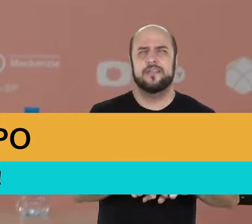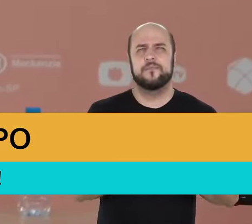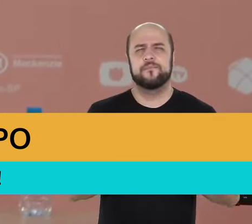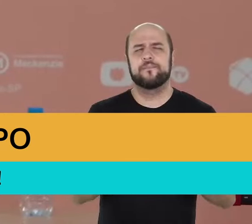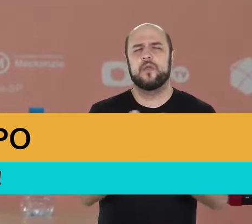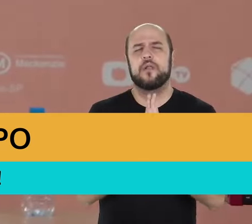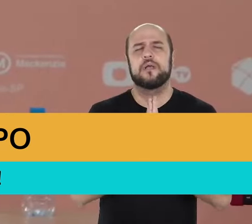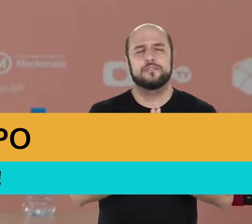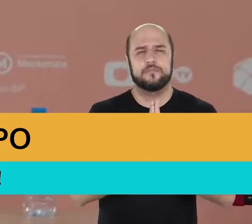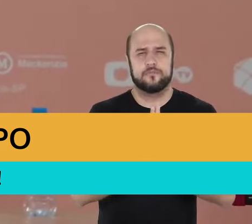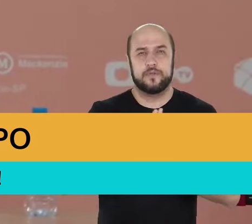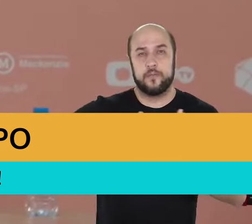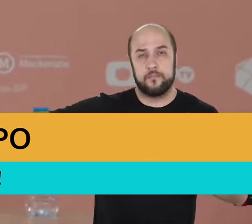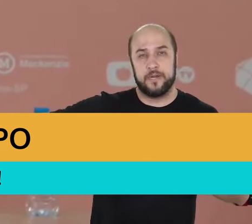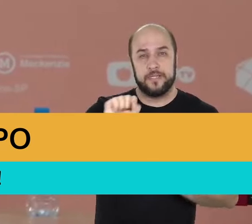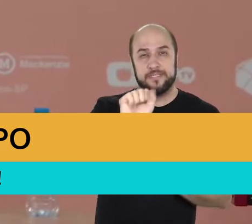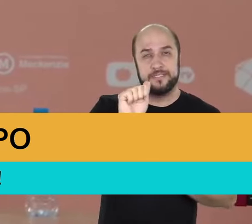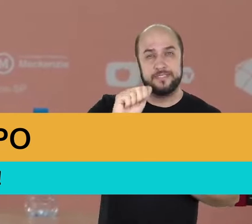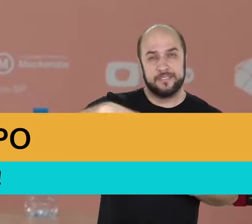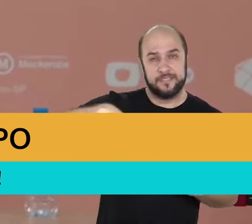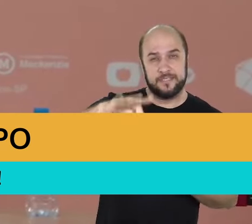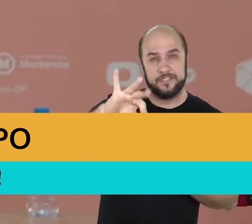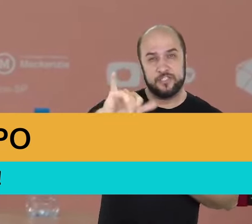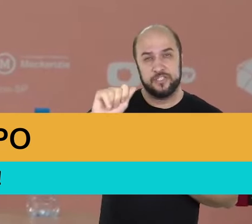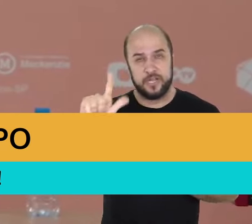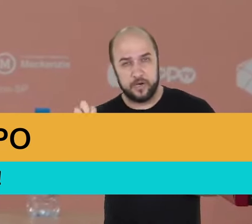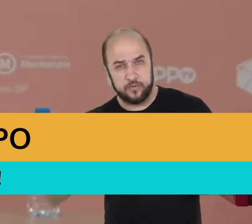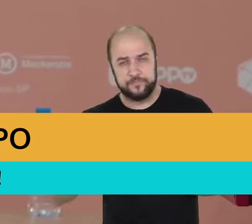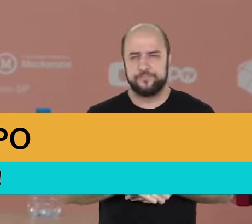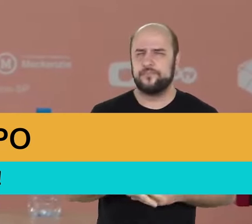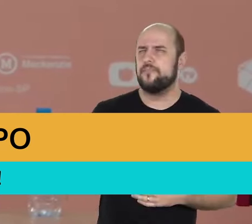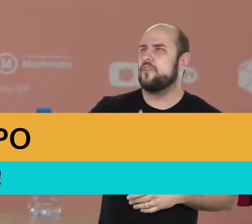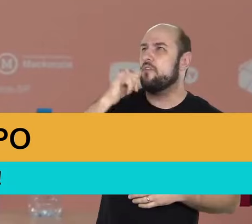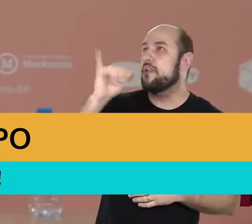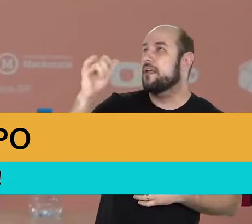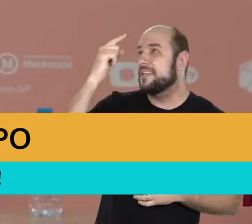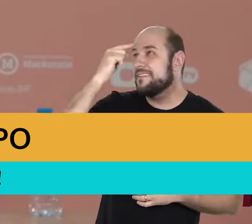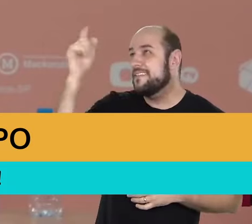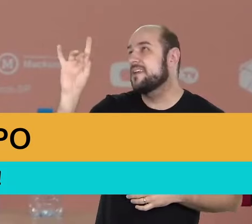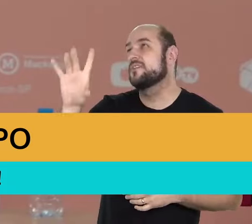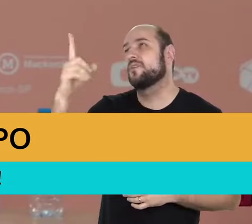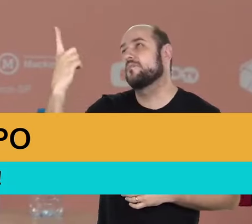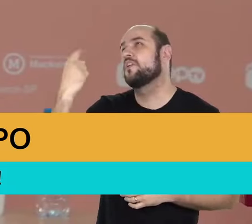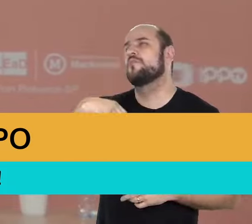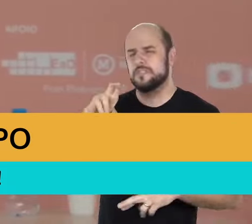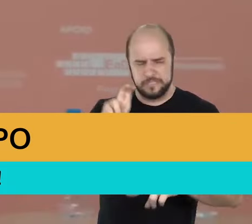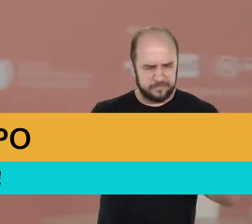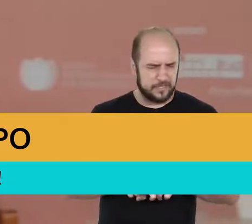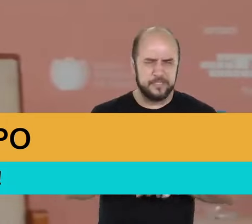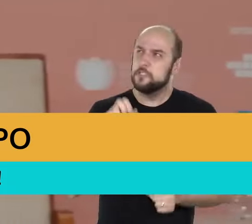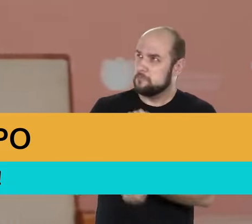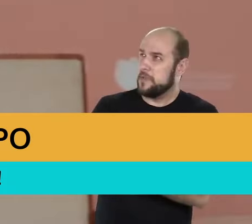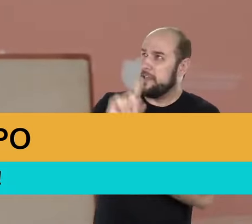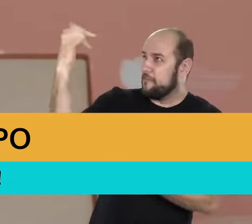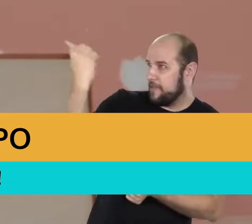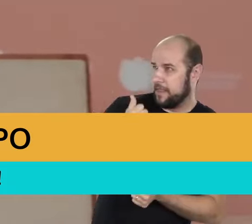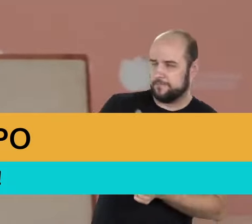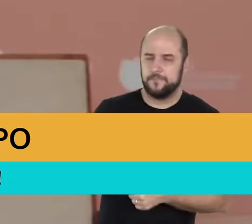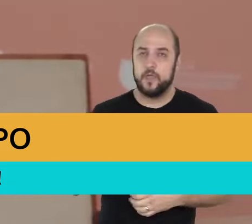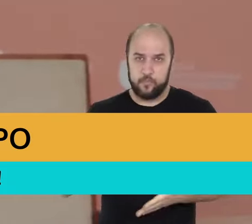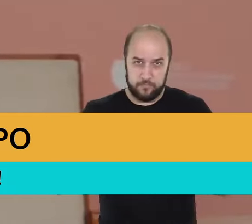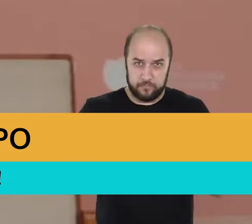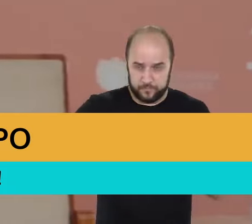fiz essa oração na Praia de Santiago. Estava um dia lindo e eu falei assim, eu só preciso de uma ideia. Jesus, eu vou ficar aqui até o Senhor me dar essa ideia. Peguei o meu bloquinho, que eu sempre ando com o meu bloquinho